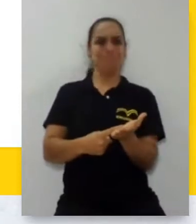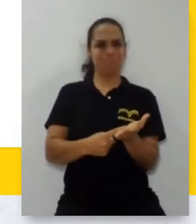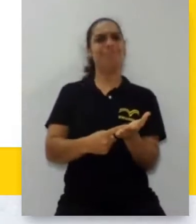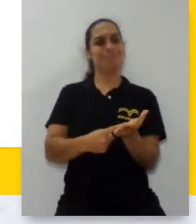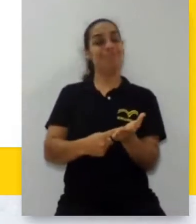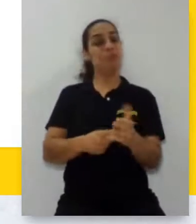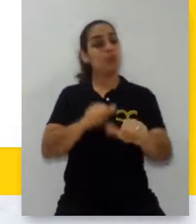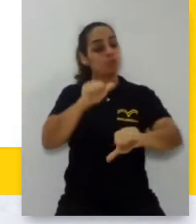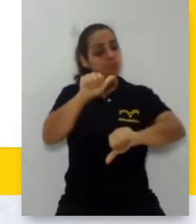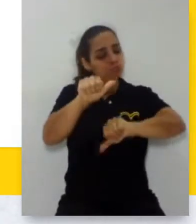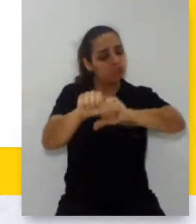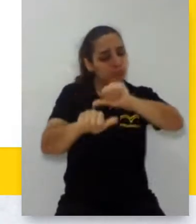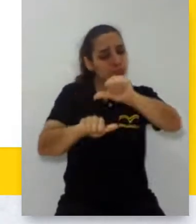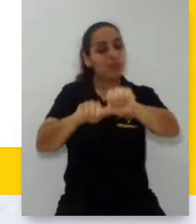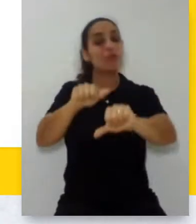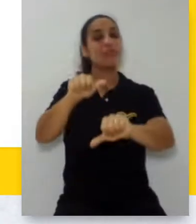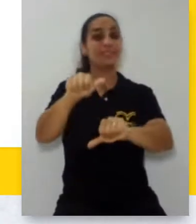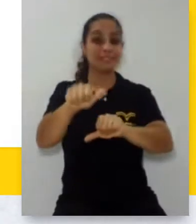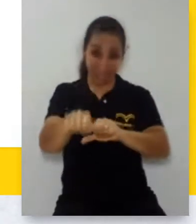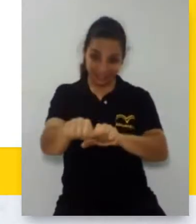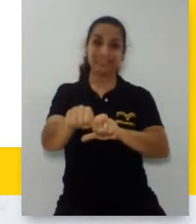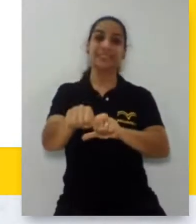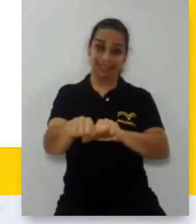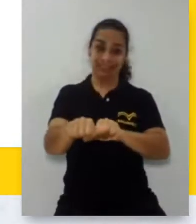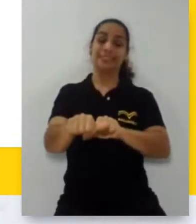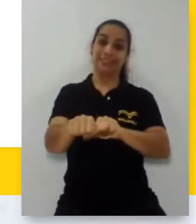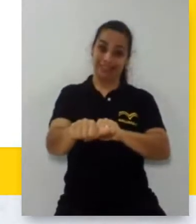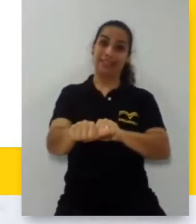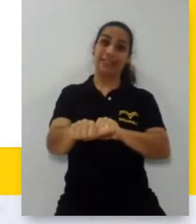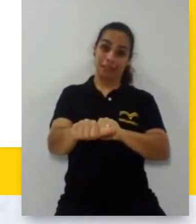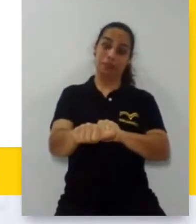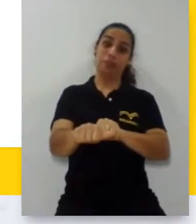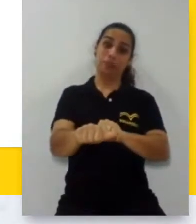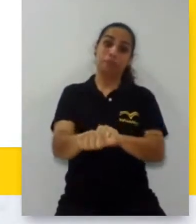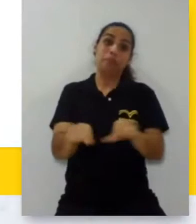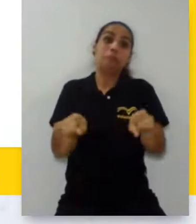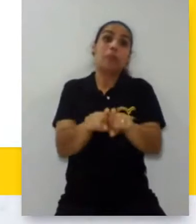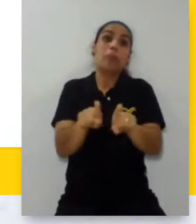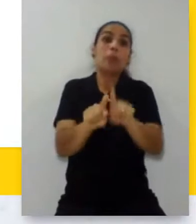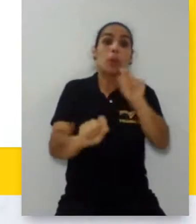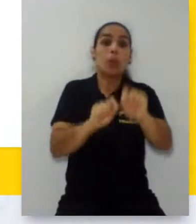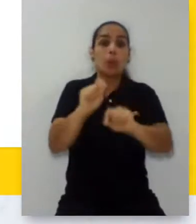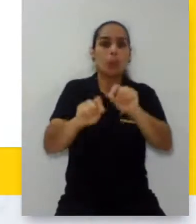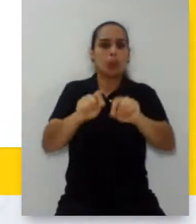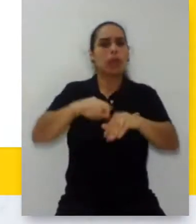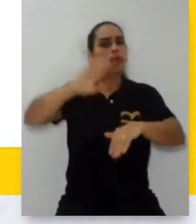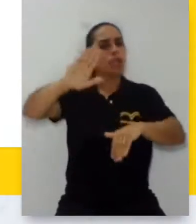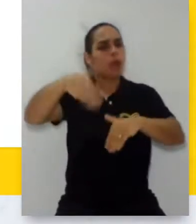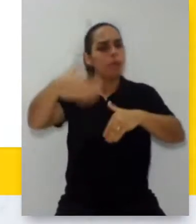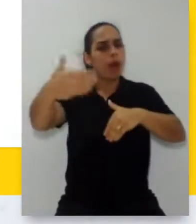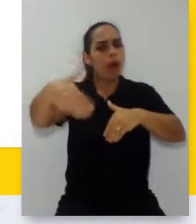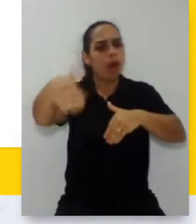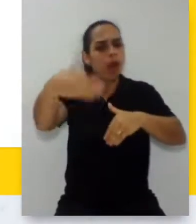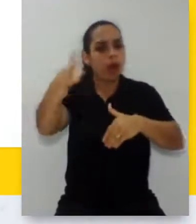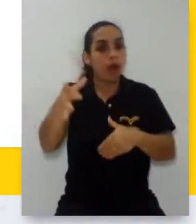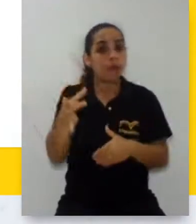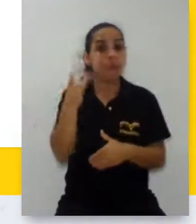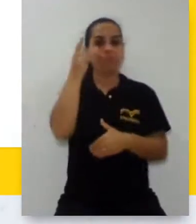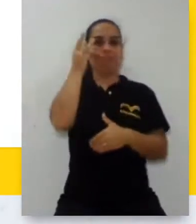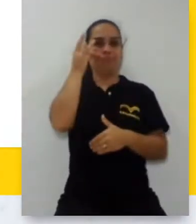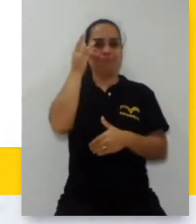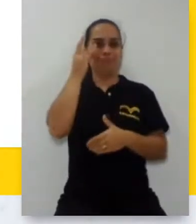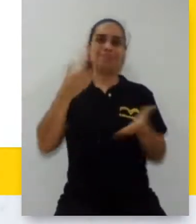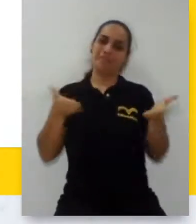fazer com que aquele hábito se torne uma realidade nos nossos dias. Essa é a primeira analogia.